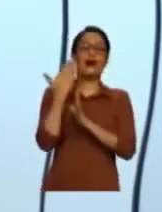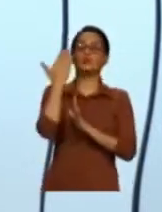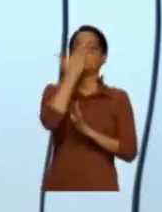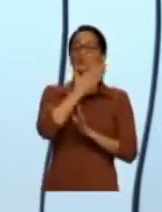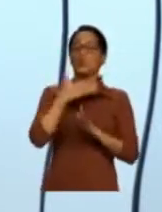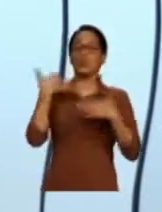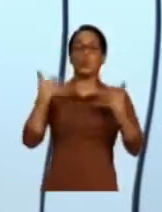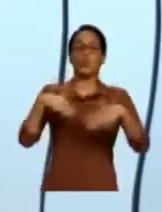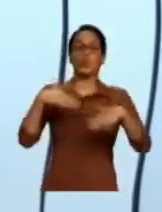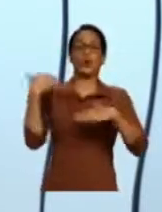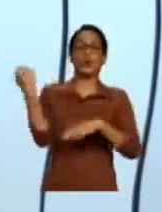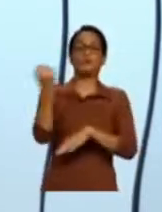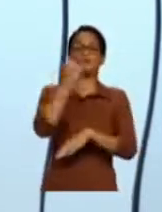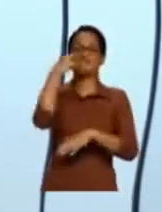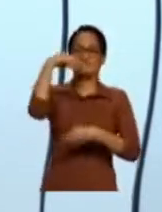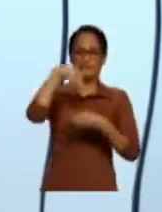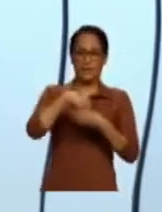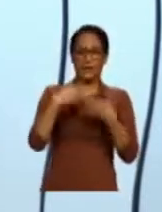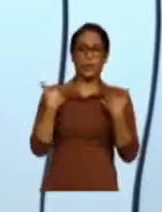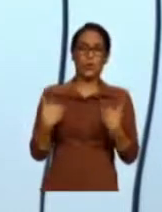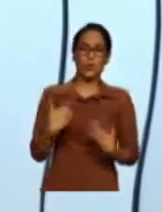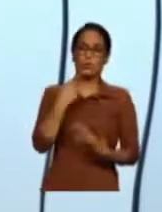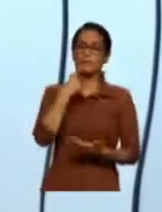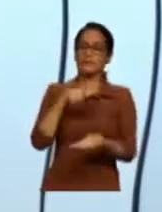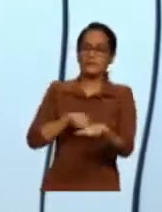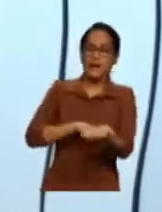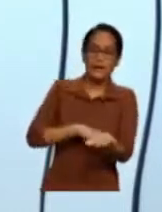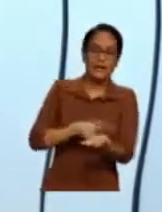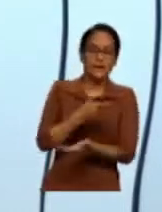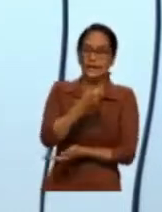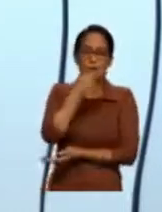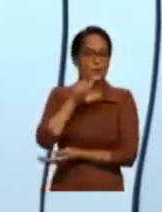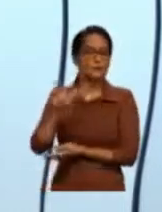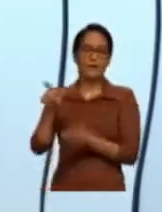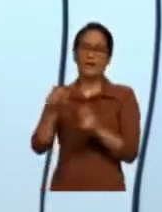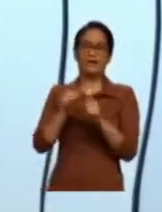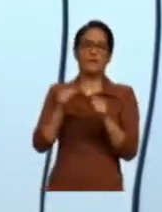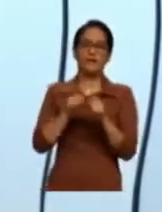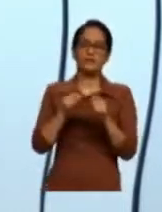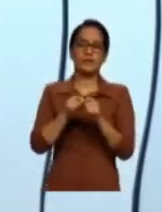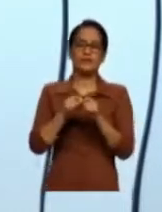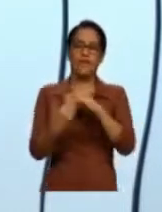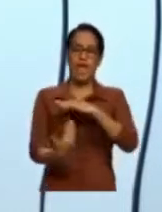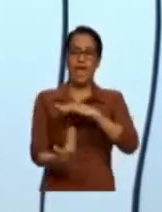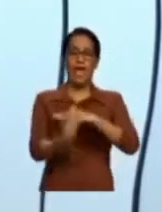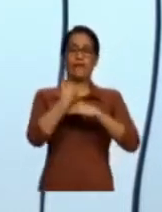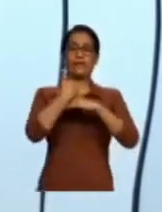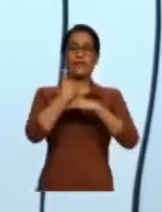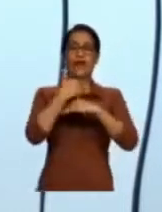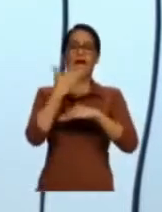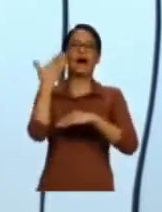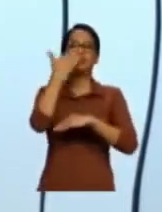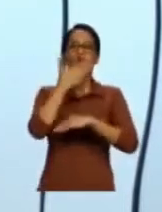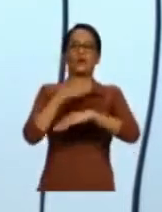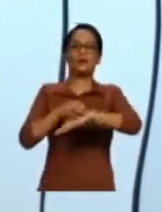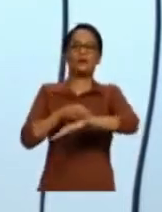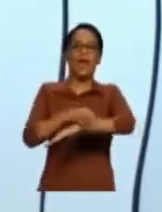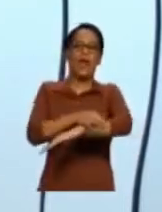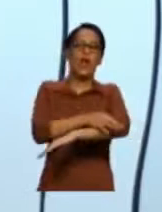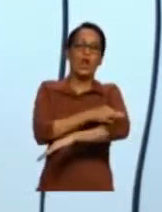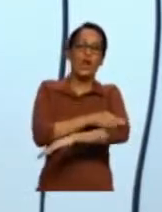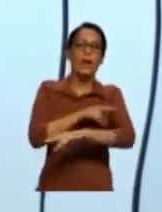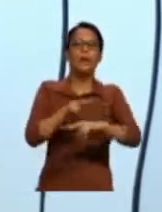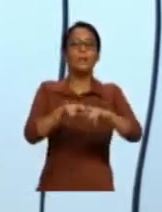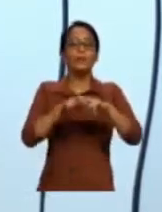conseguem o quê? Ter esse açúcar, não consegue fazer com que esse açúcar entre. na célula. Por isso, a